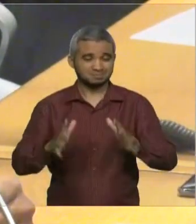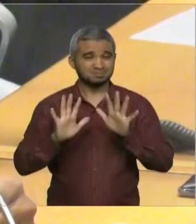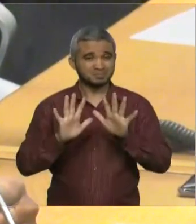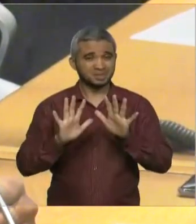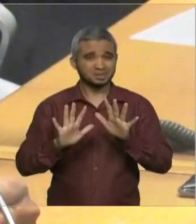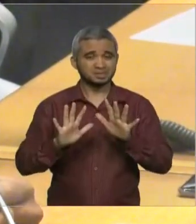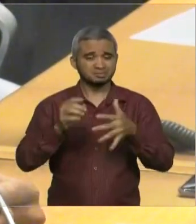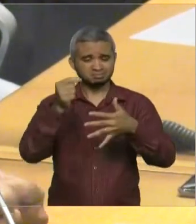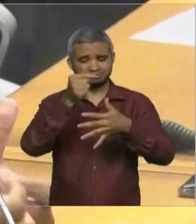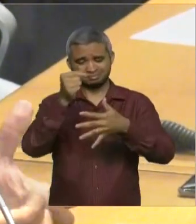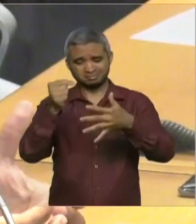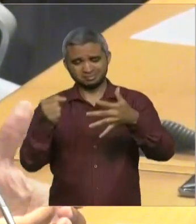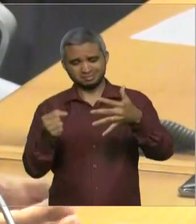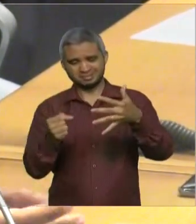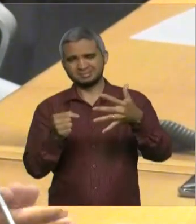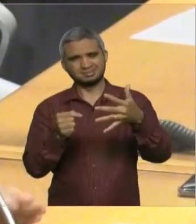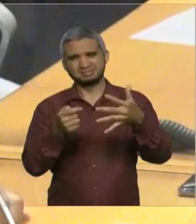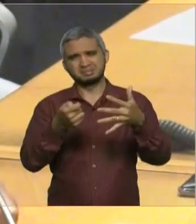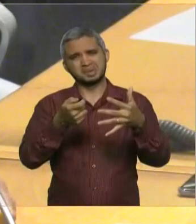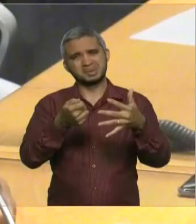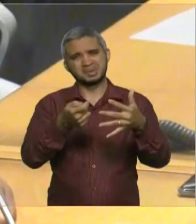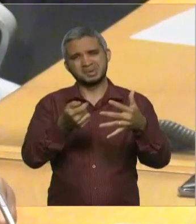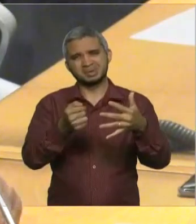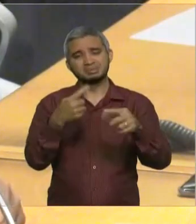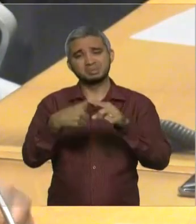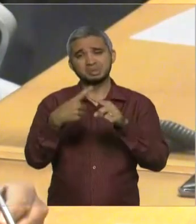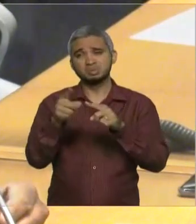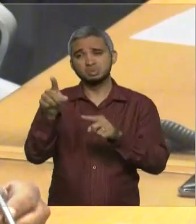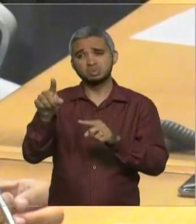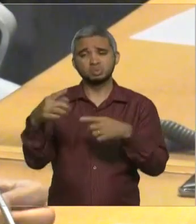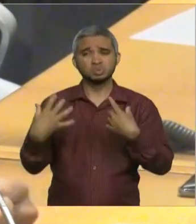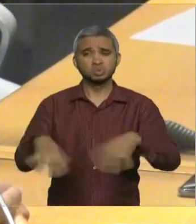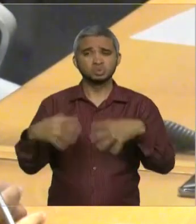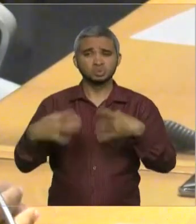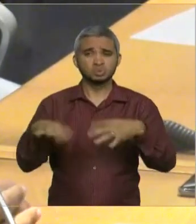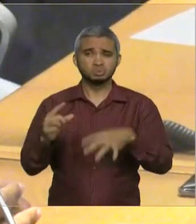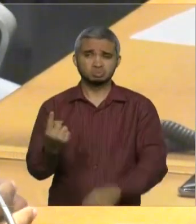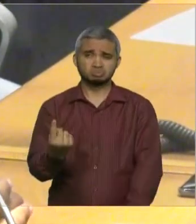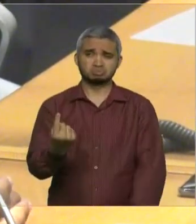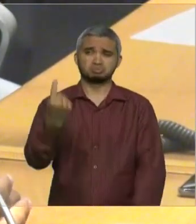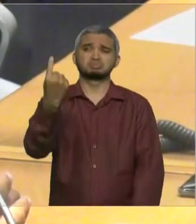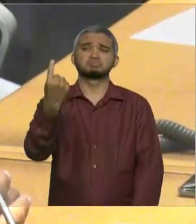da sua representatividade. O Neto falou uma coisa assim, muito,